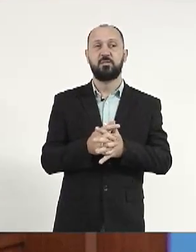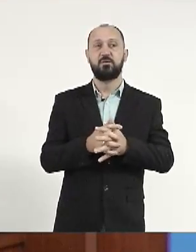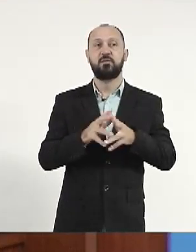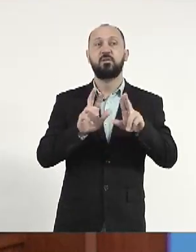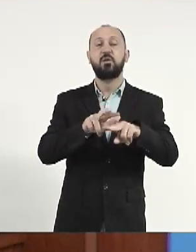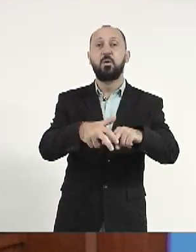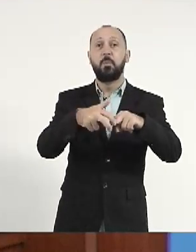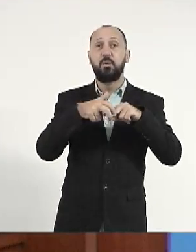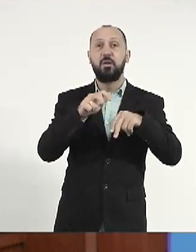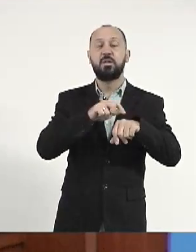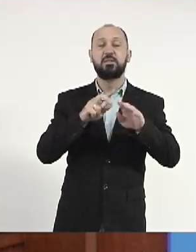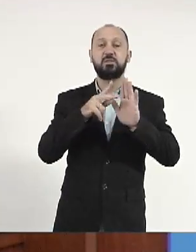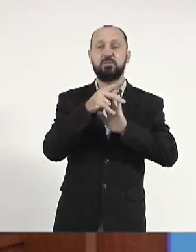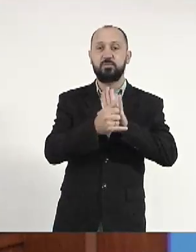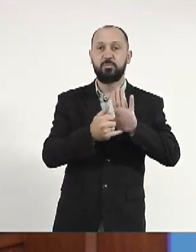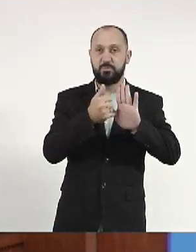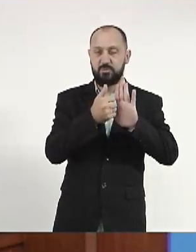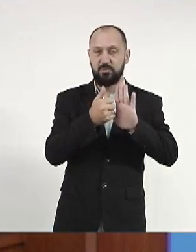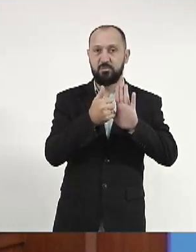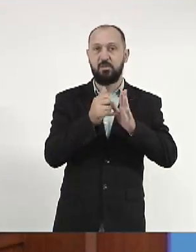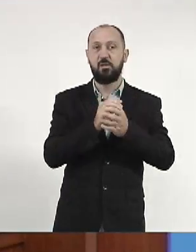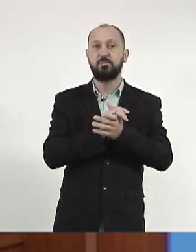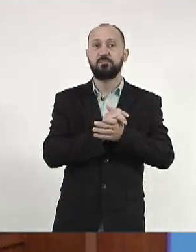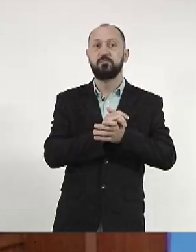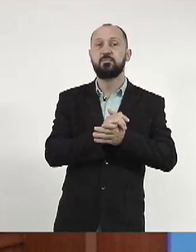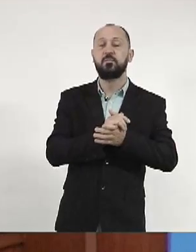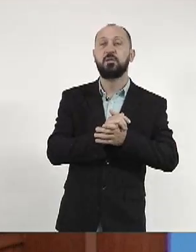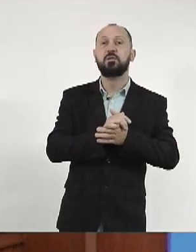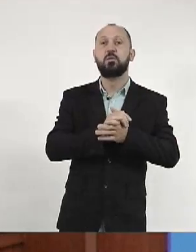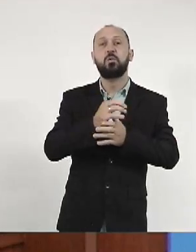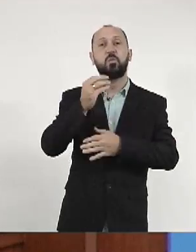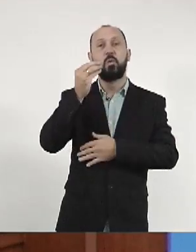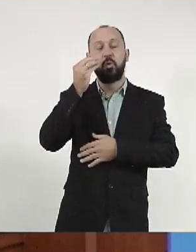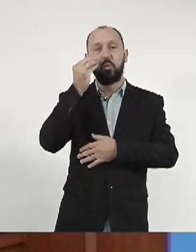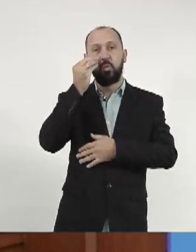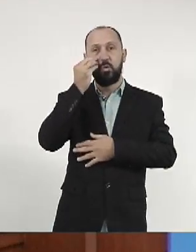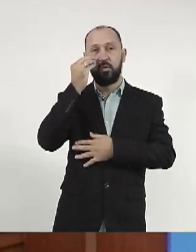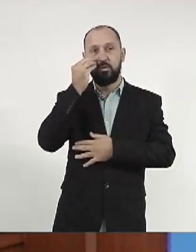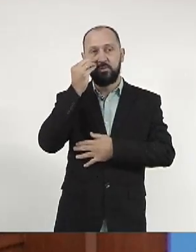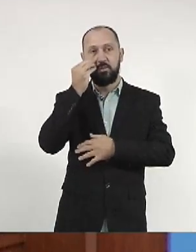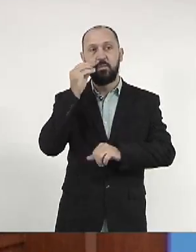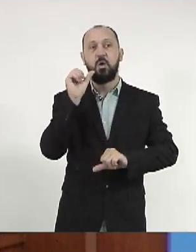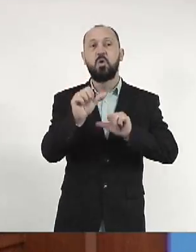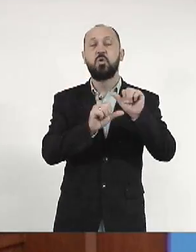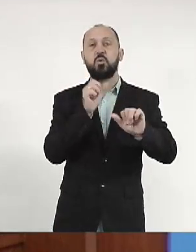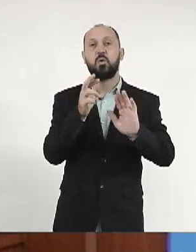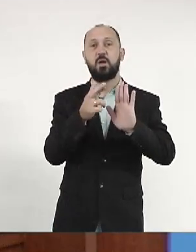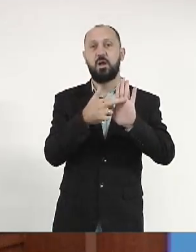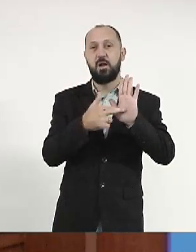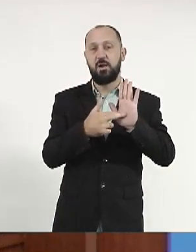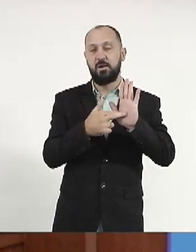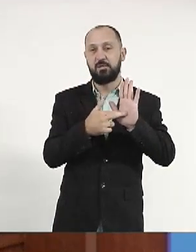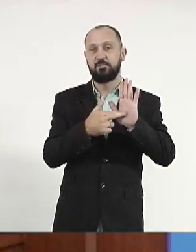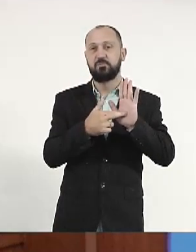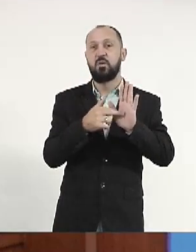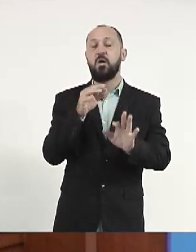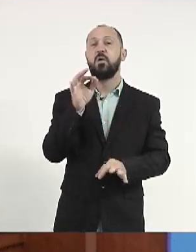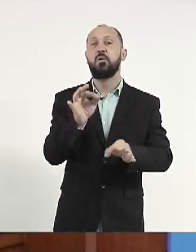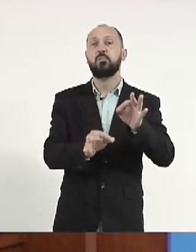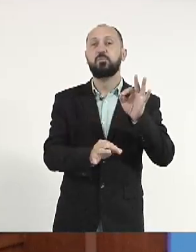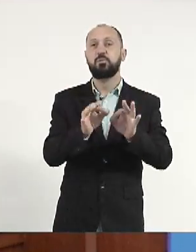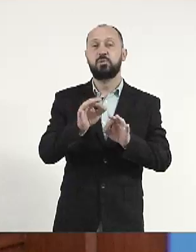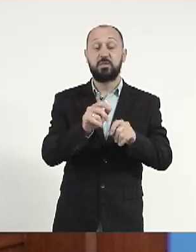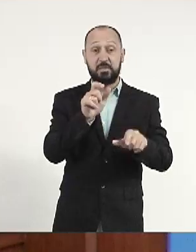Portanto, nesse projeto, eles ainda tentam mudar as regras para o julgamento